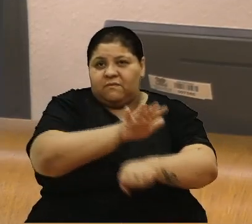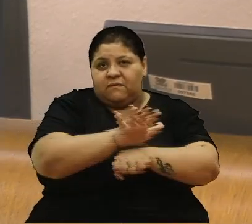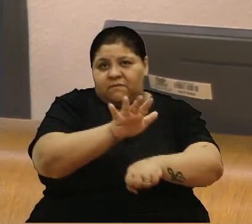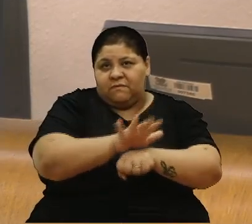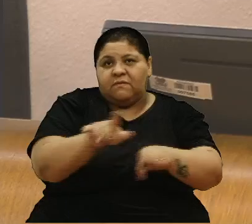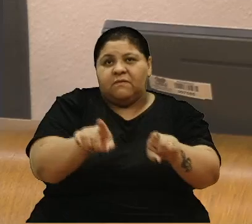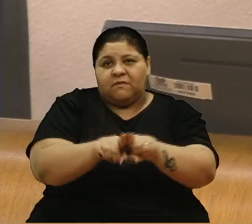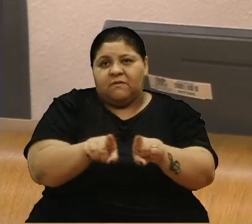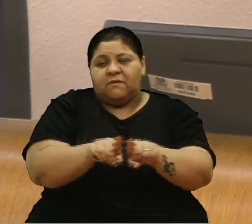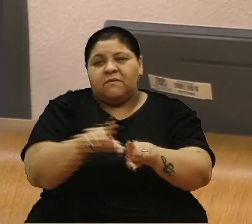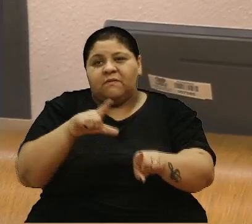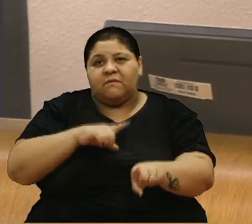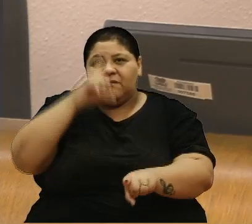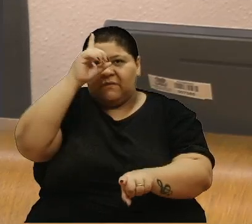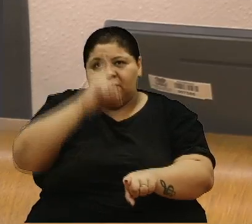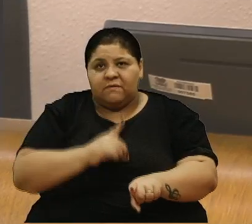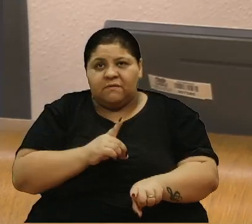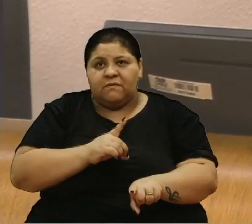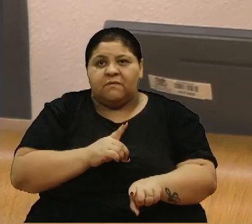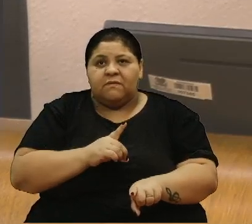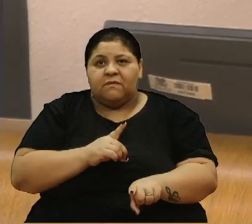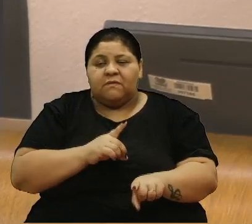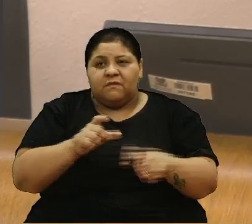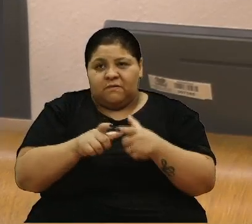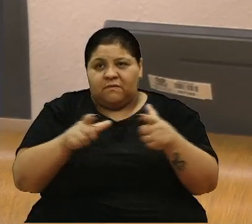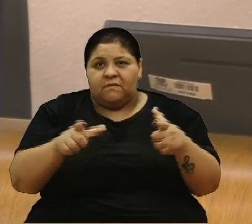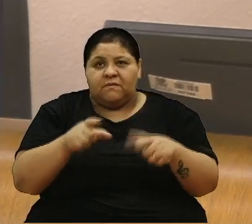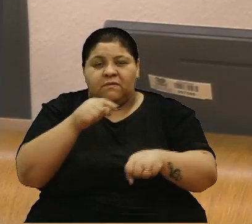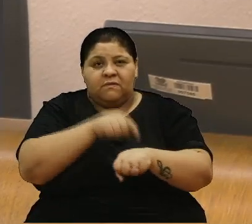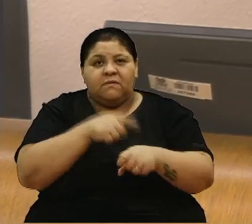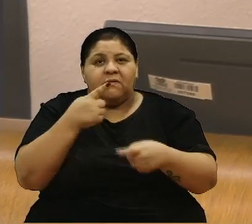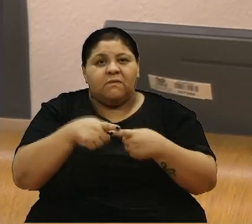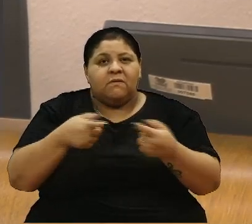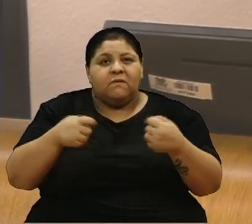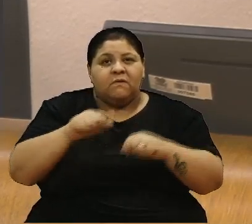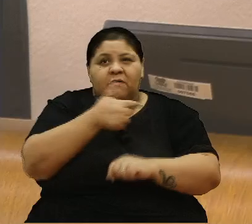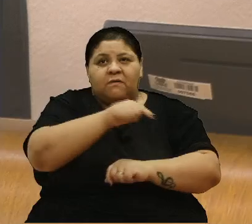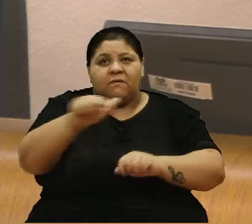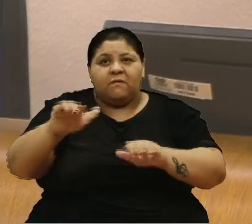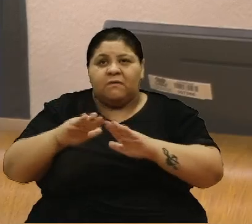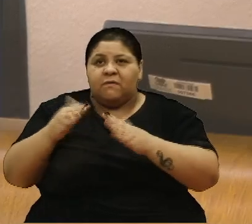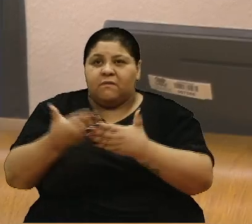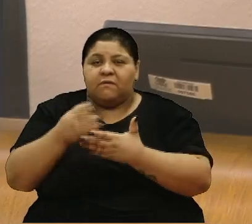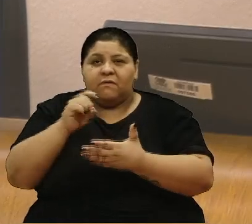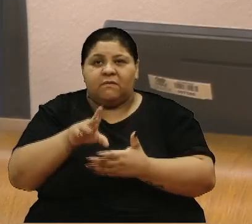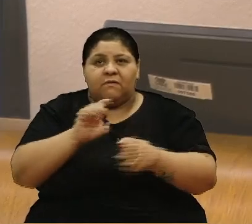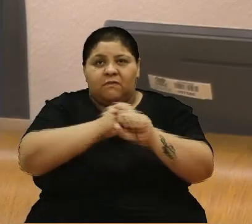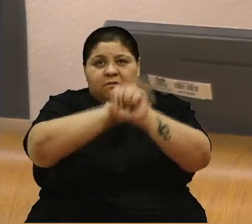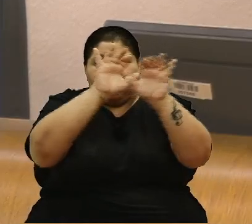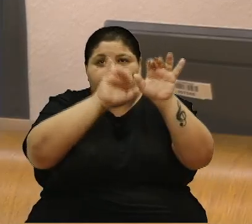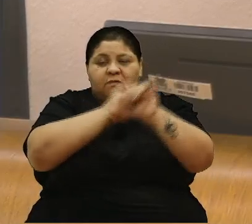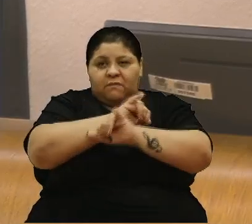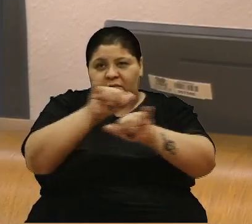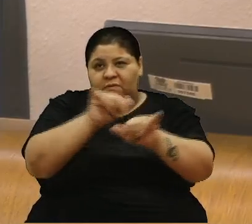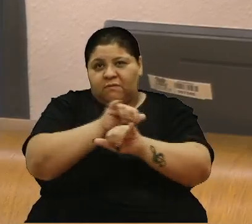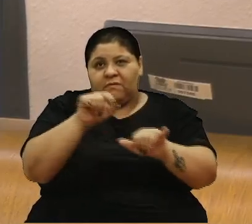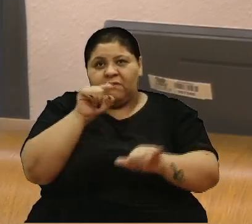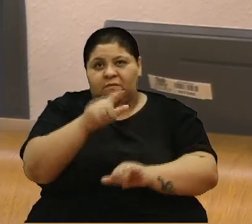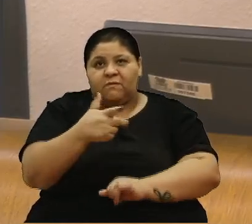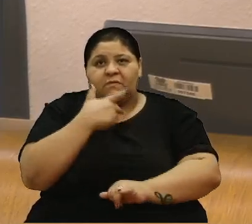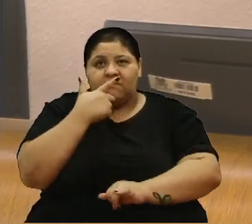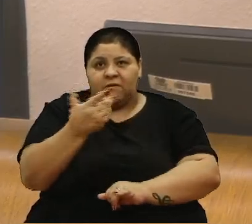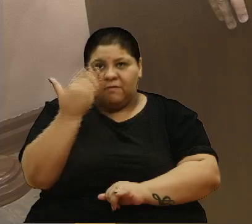ele também tem direito à ampliação da carga horária por precisarem dele em outras escolas. Então, só gostaria de esclarecer essa informação que o senhor trouxe